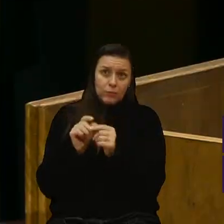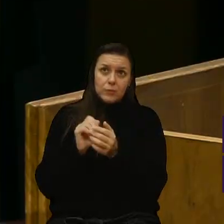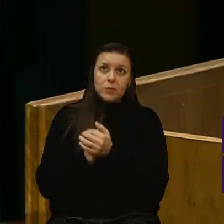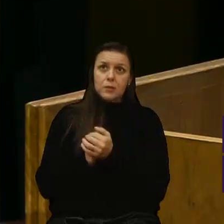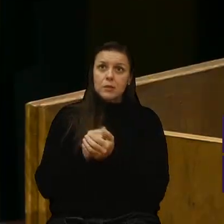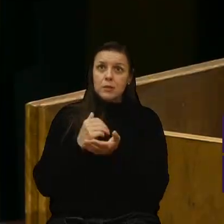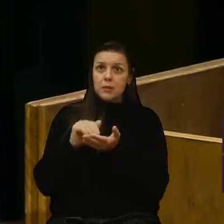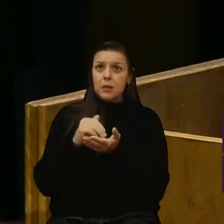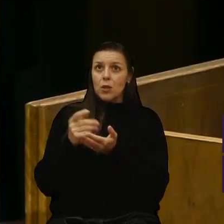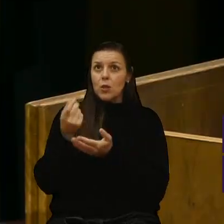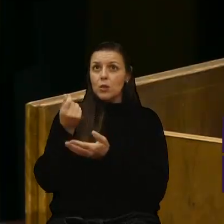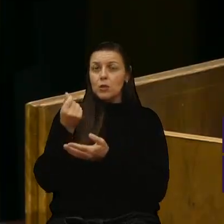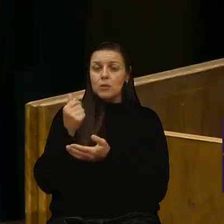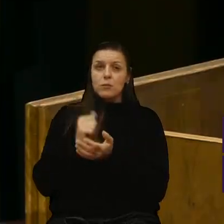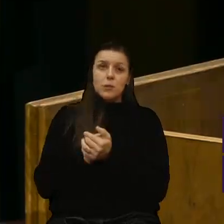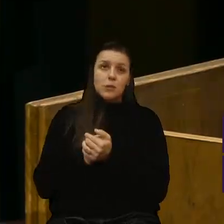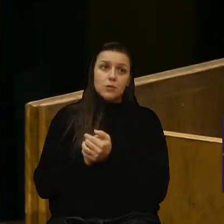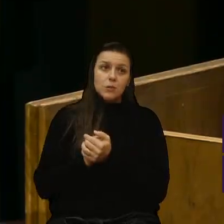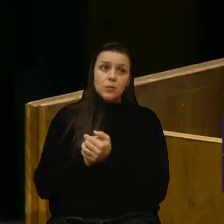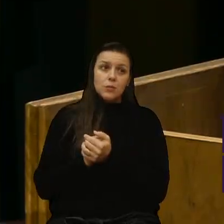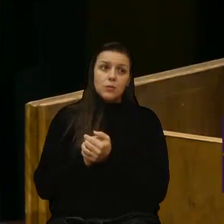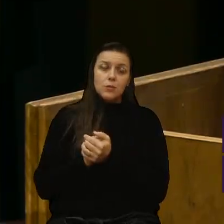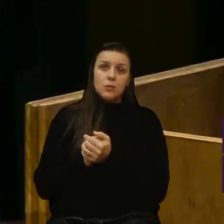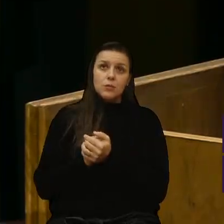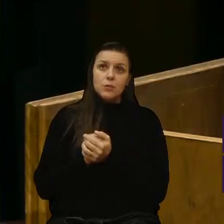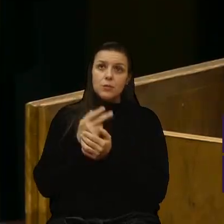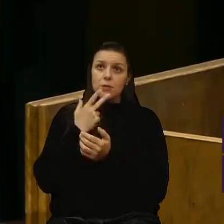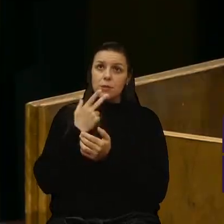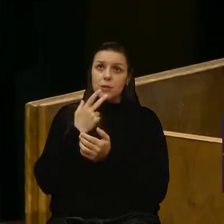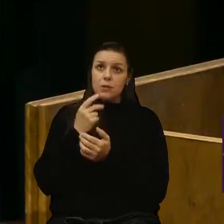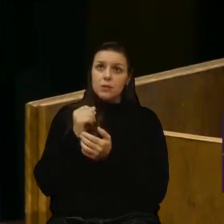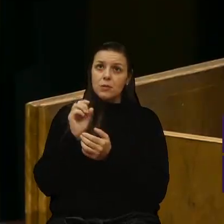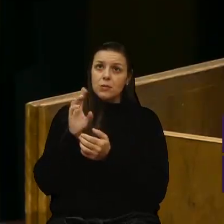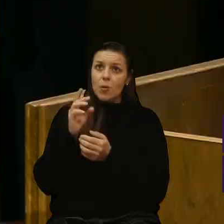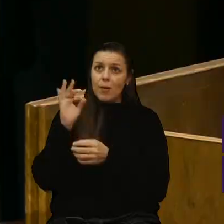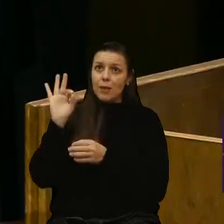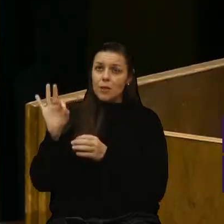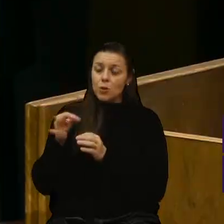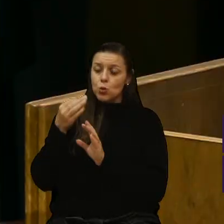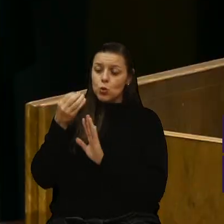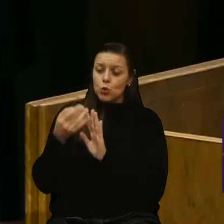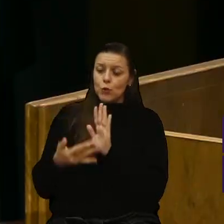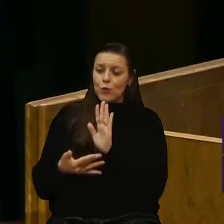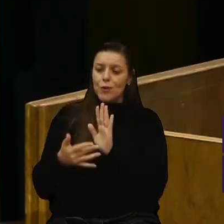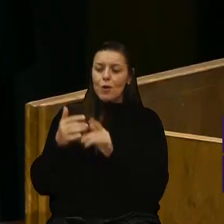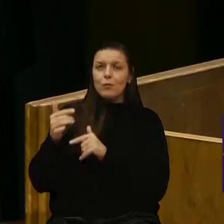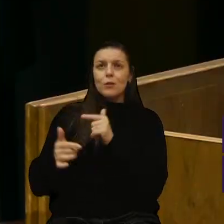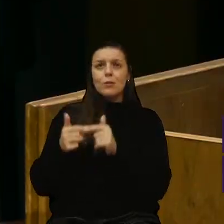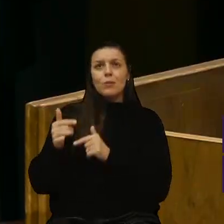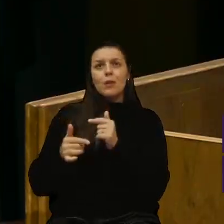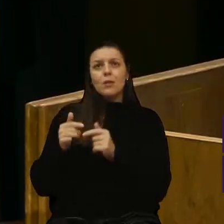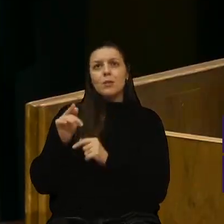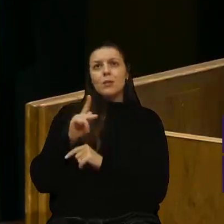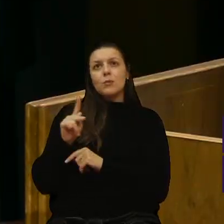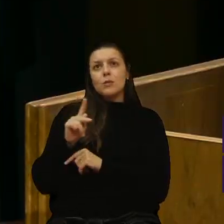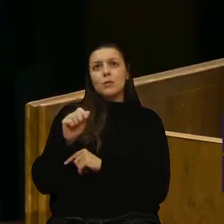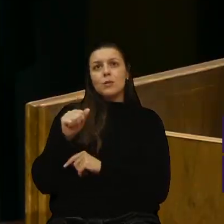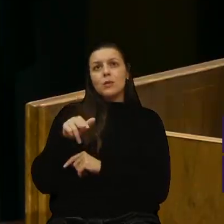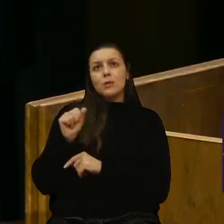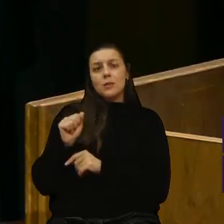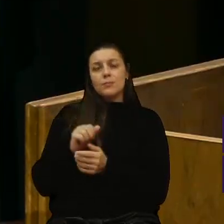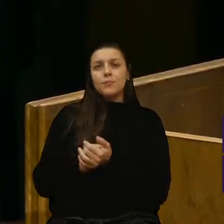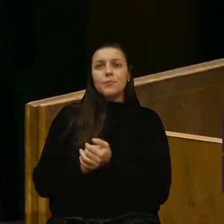secretário de orçamento do município de Caxias. E eu quis dar toda essa volta só para justificar a trajetória e o trabalho da prof. Ana Maria